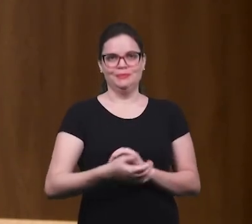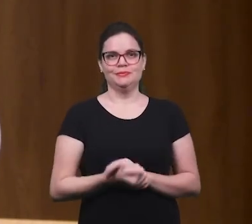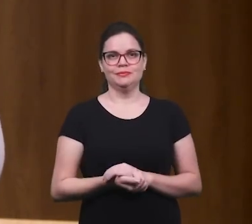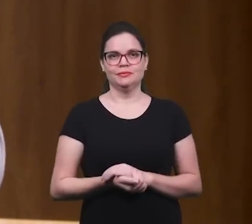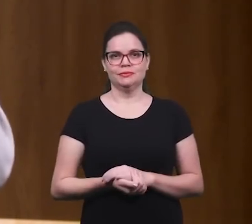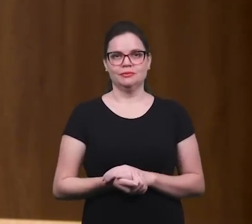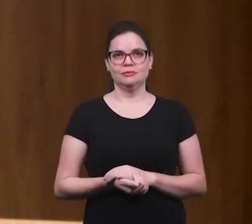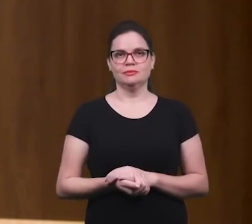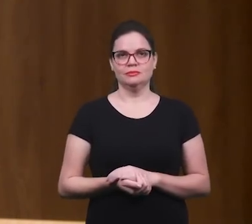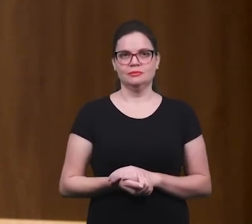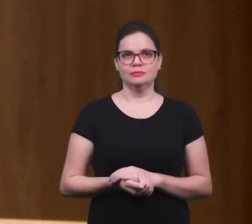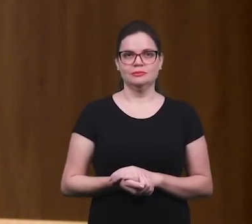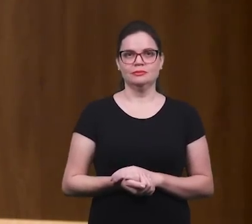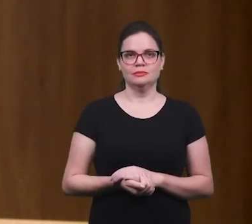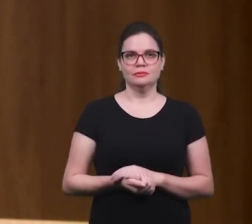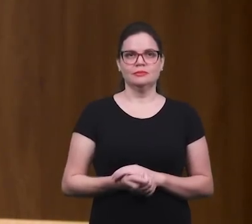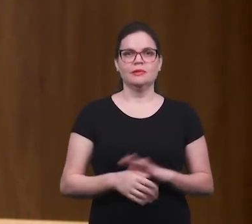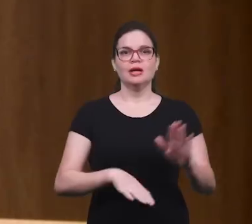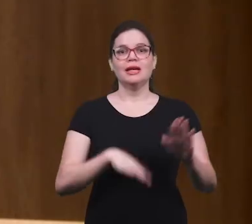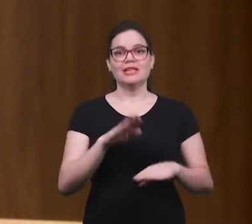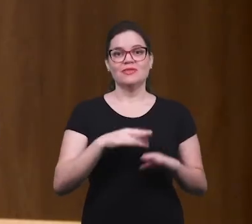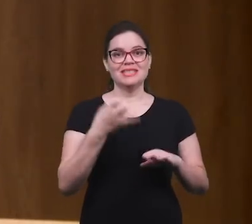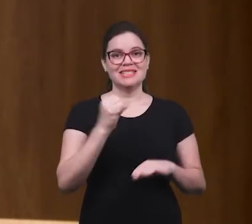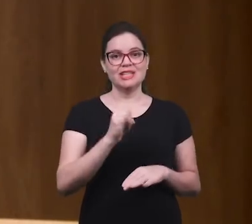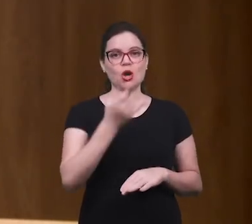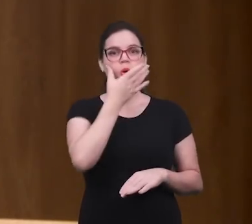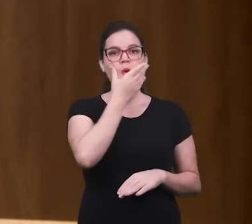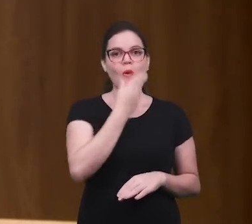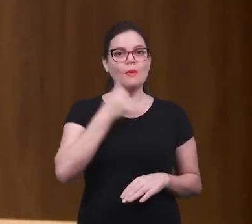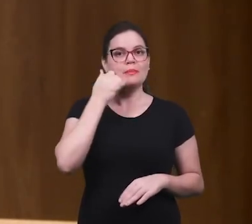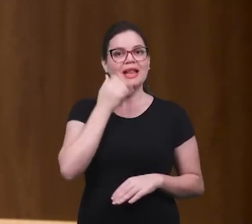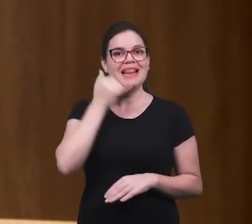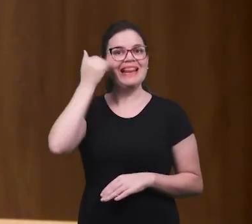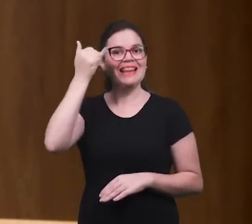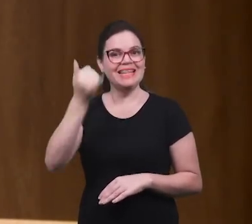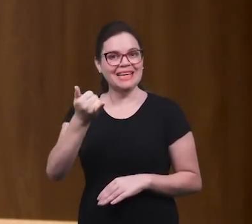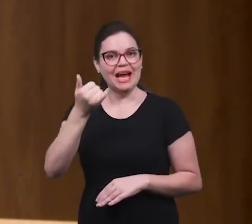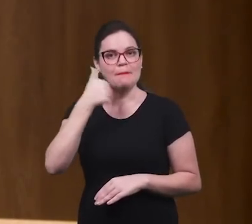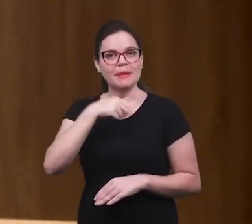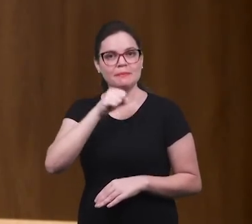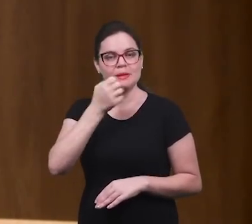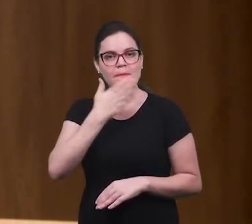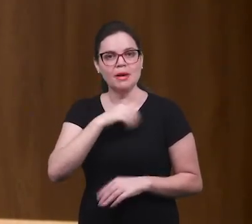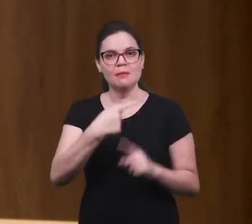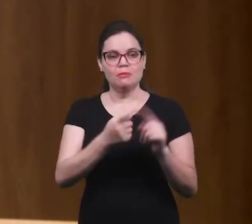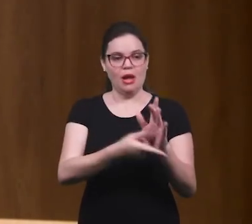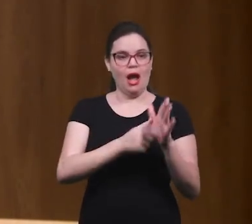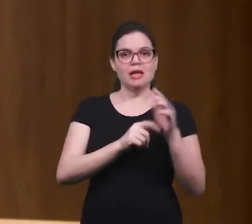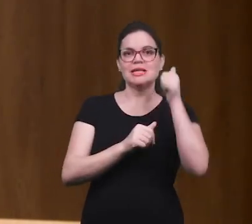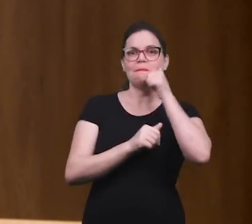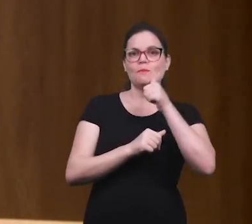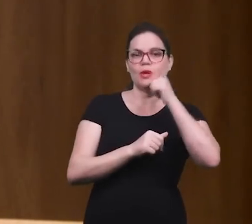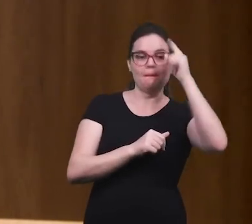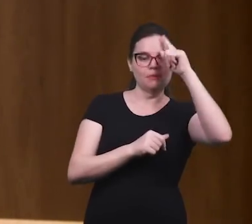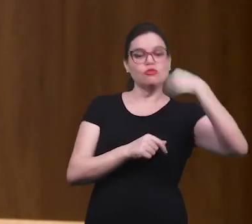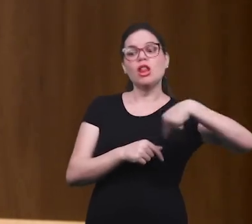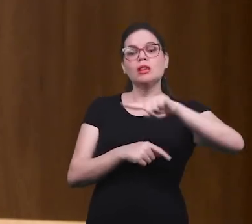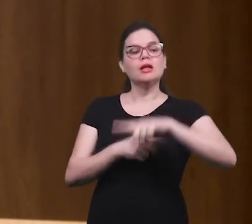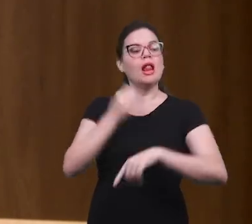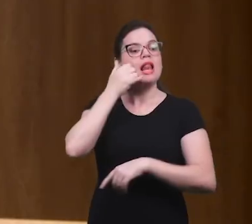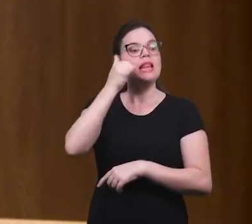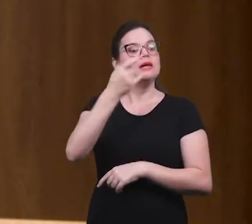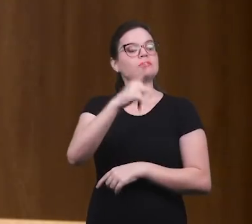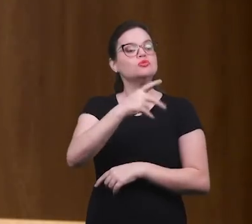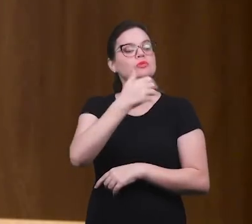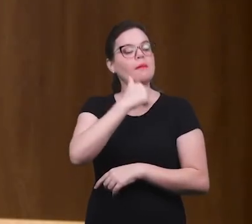ela que está mandando. Ó, liga para sua mãe. Você tem 3 semanas que liga para sua mãe, ó, então eu tenho que ver sua mãe como é que ela está. Acaba que,